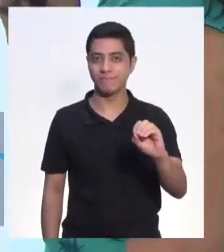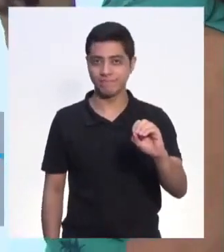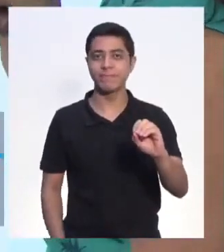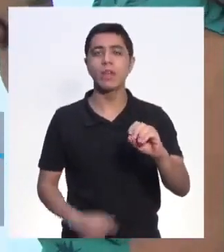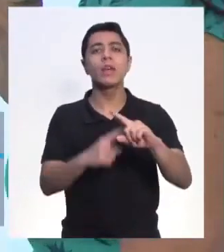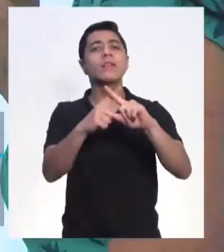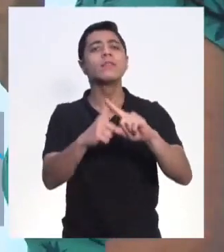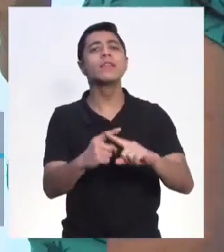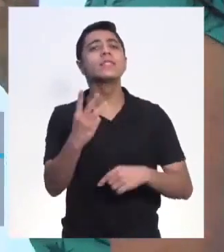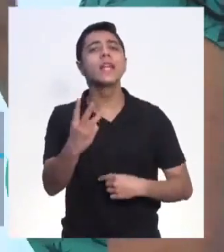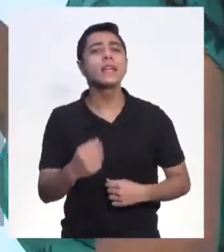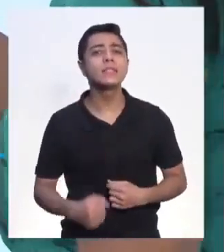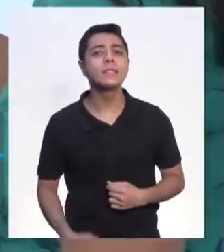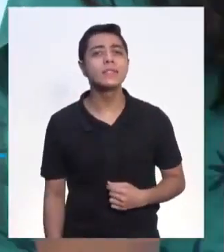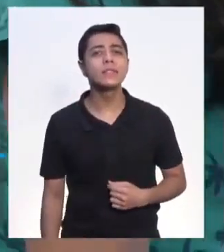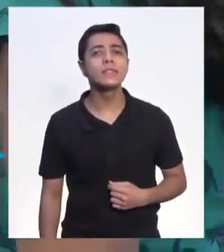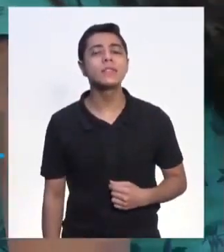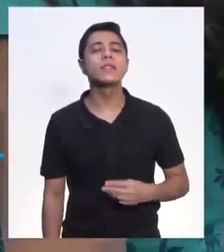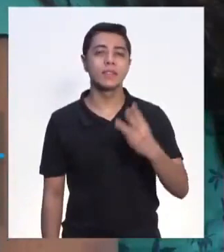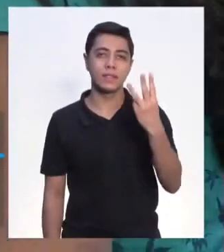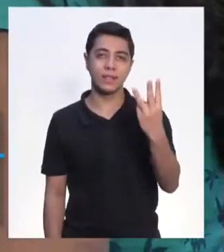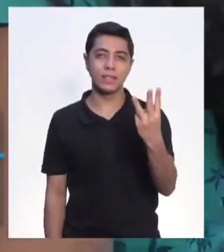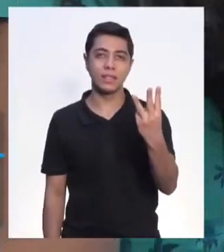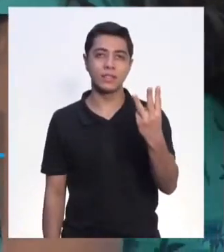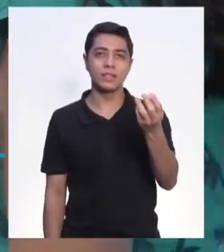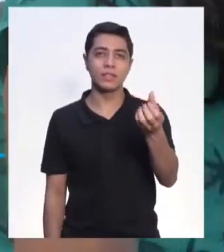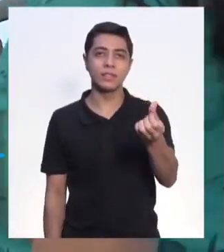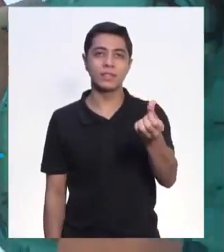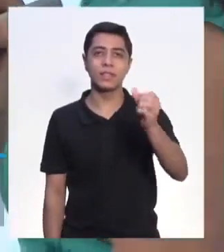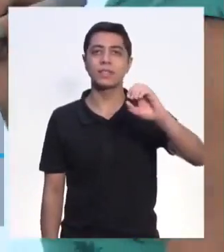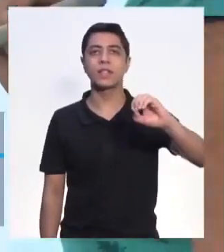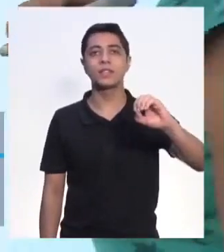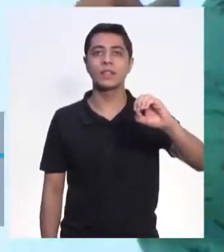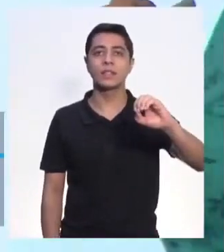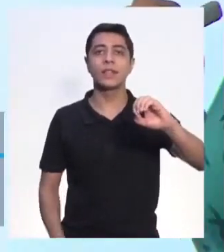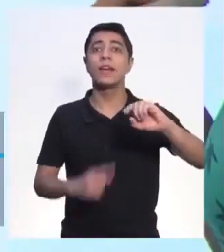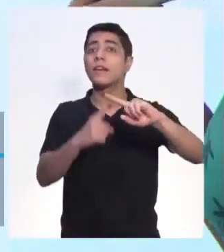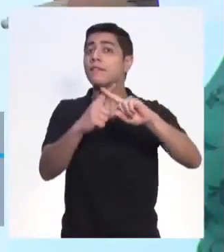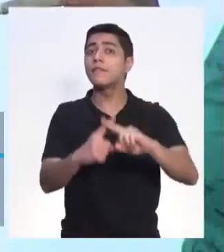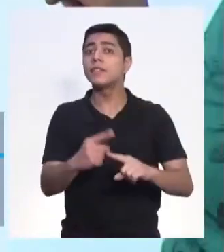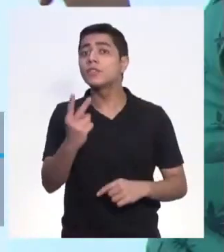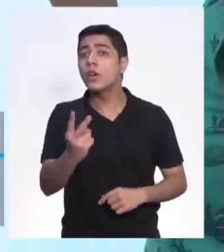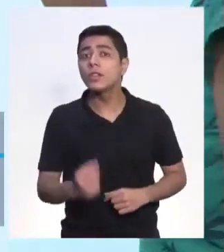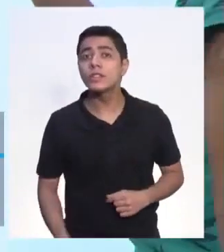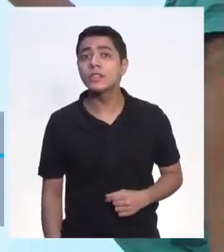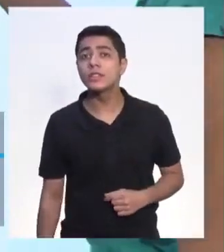3, 360. 360 vezes 2,